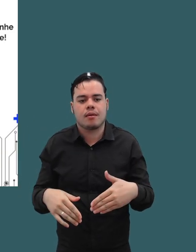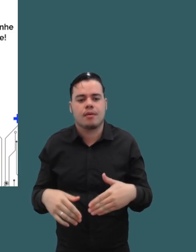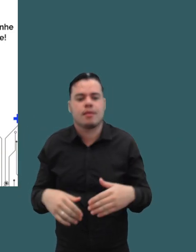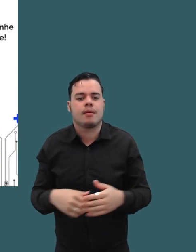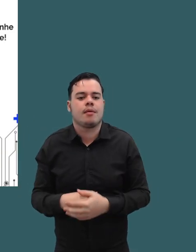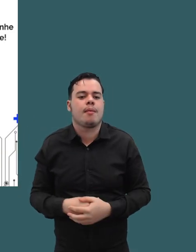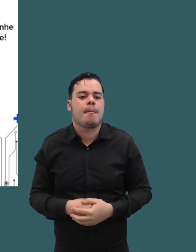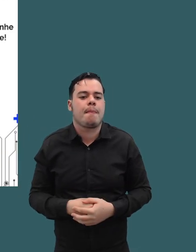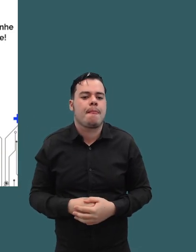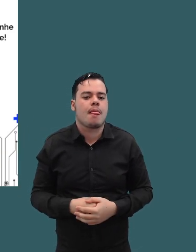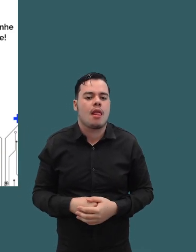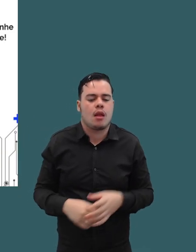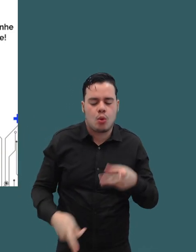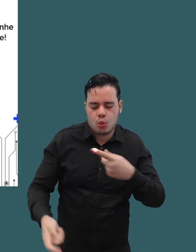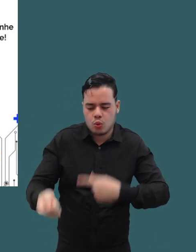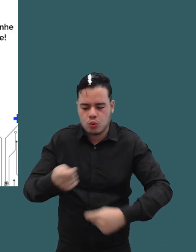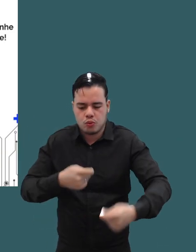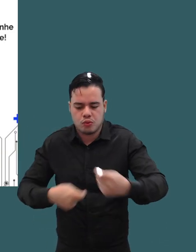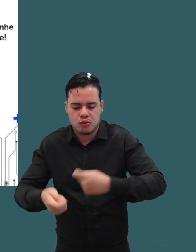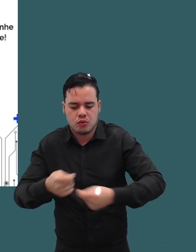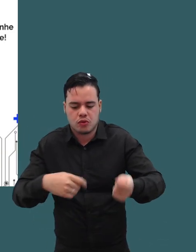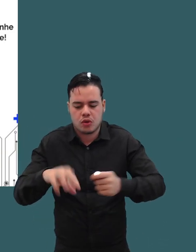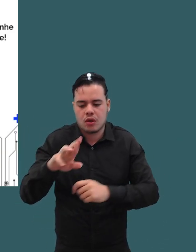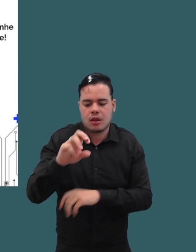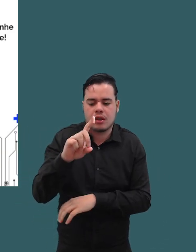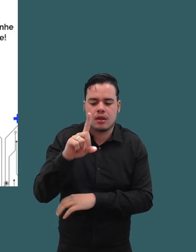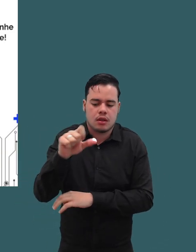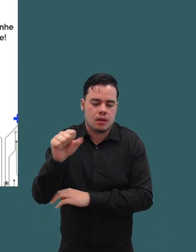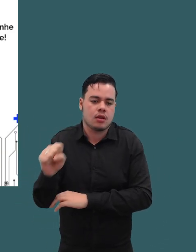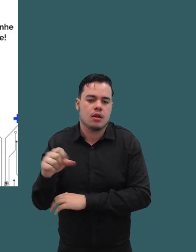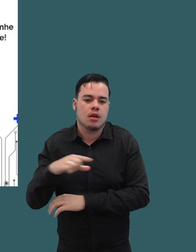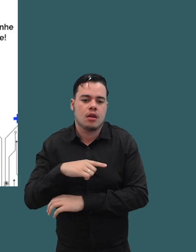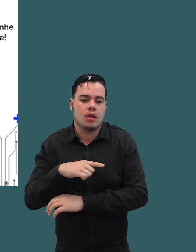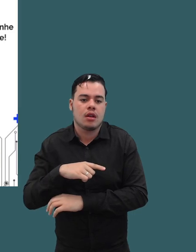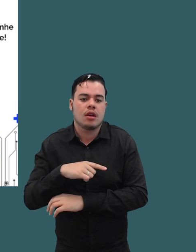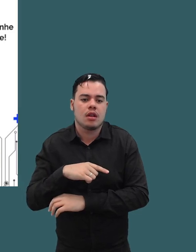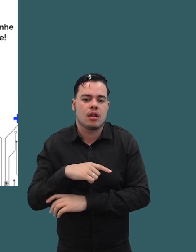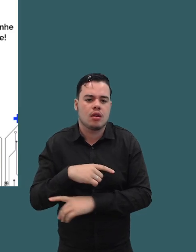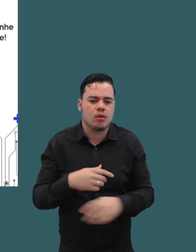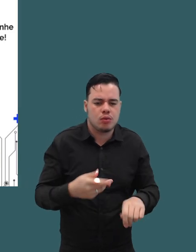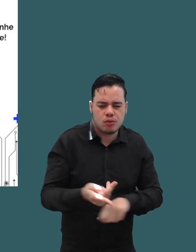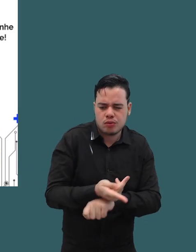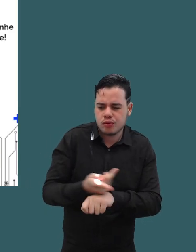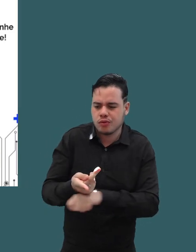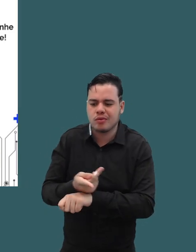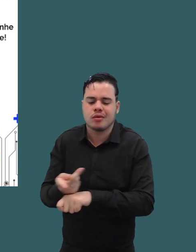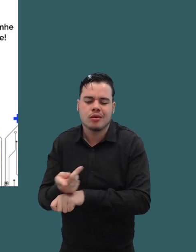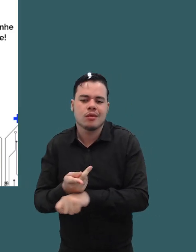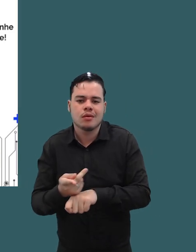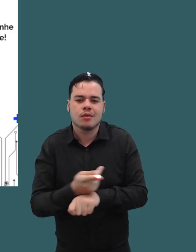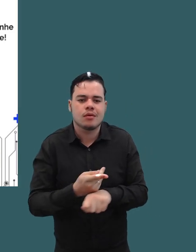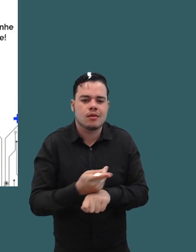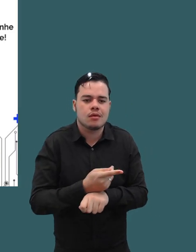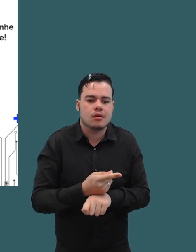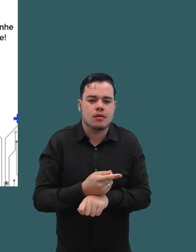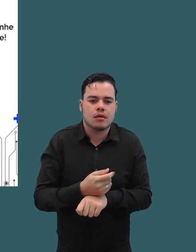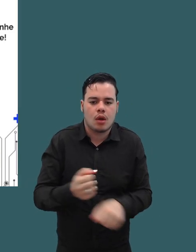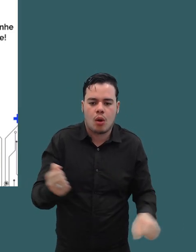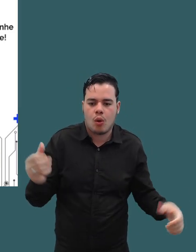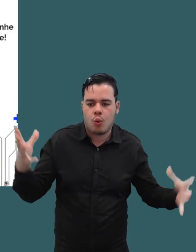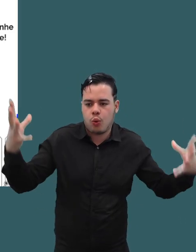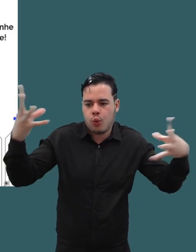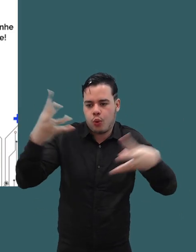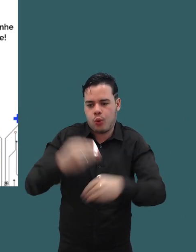gerir essas redes. Então, a gente vai ter uma missão aqui de conseguir de arrumar um jeito de dar uma suplementada